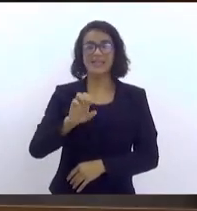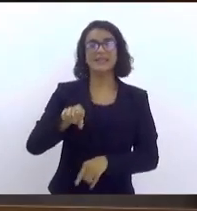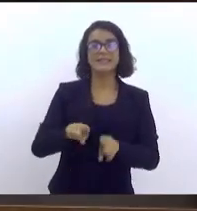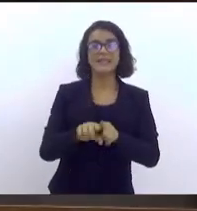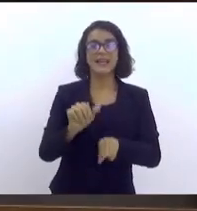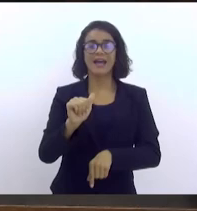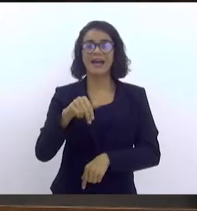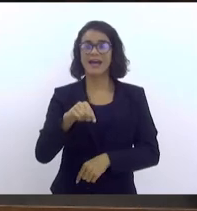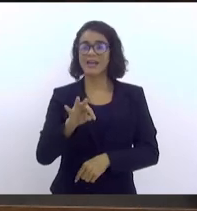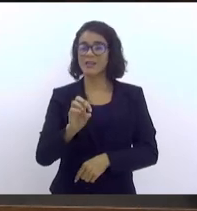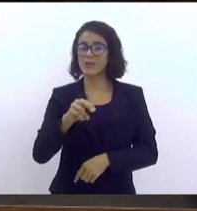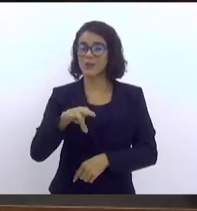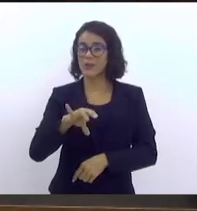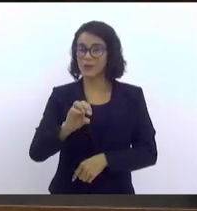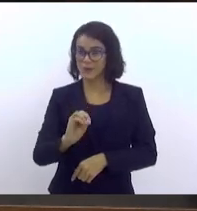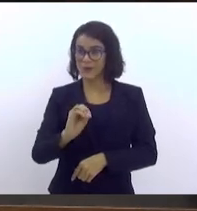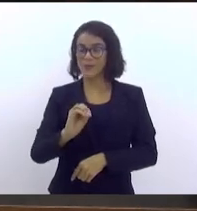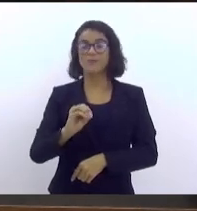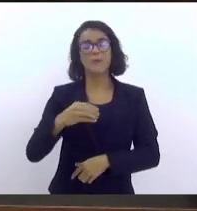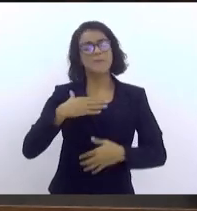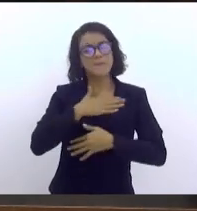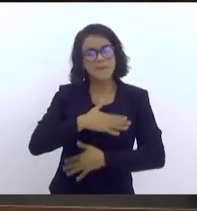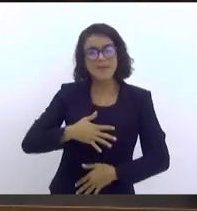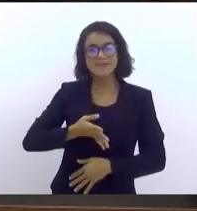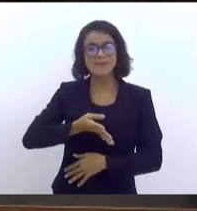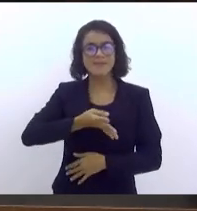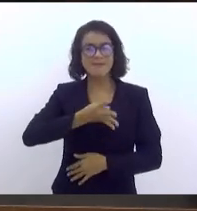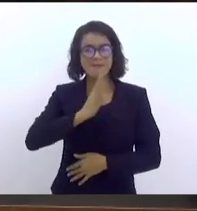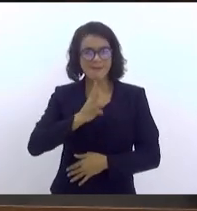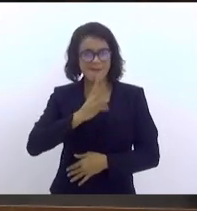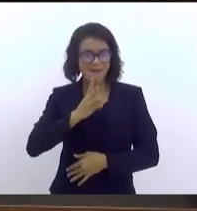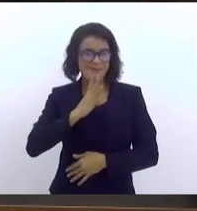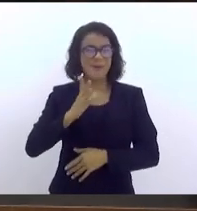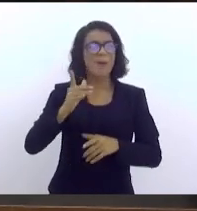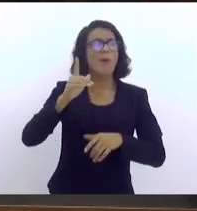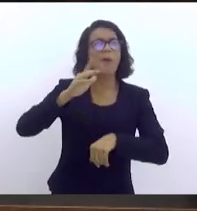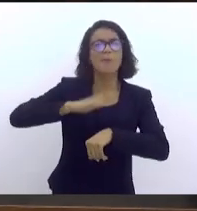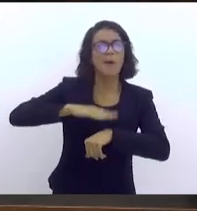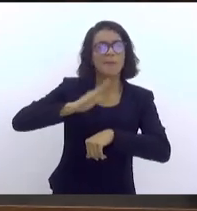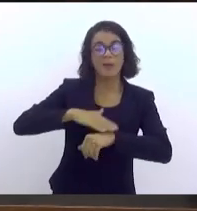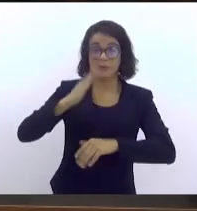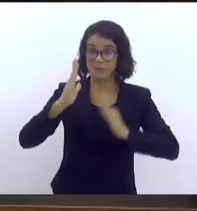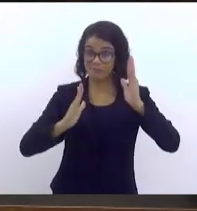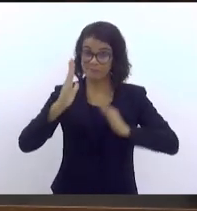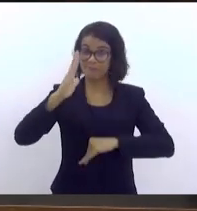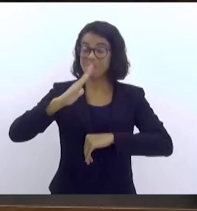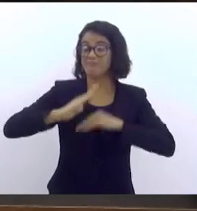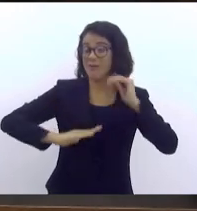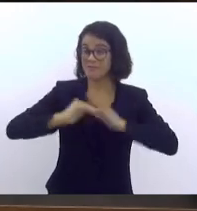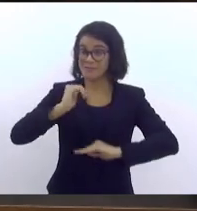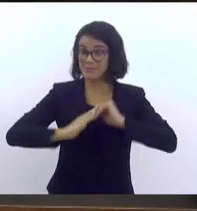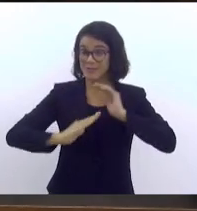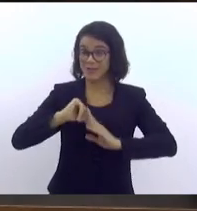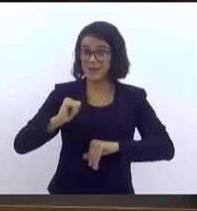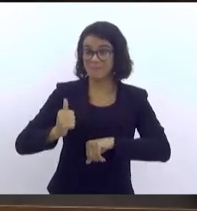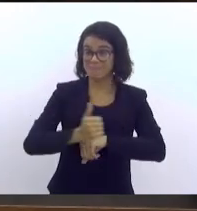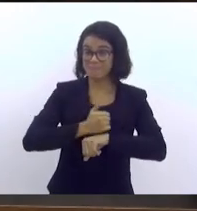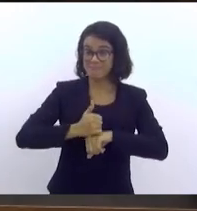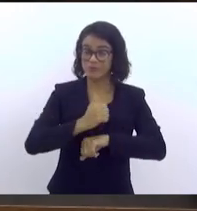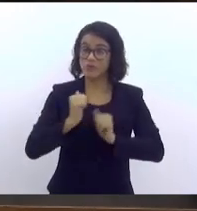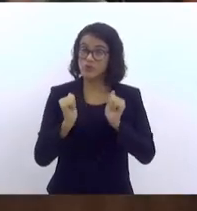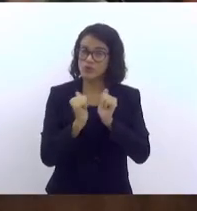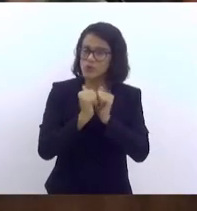os quais foi o prazer de conhecermos e outros momentos profissional são eles junto com a mente com os demais